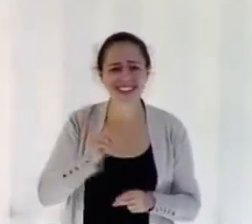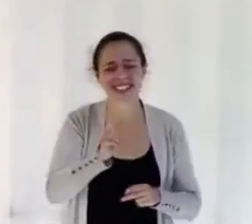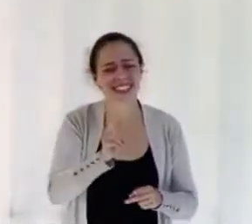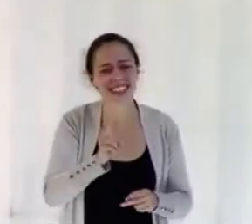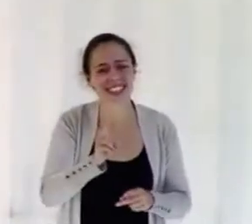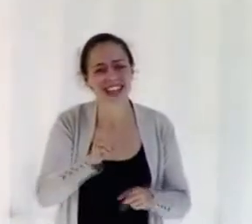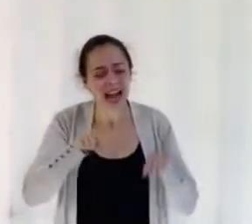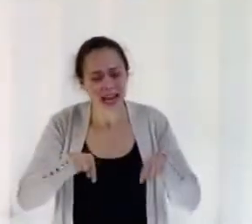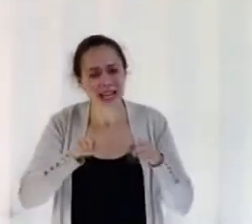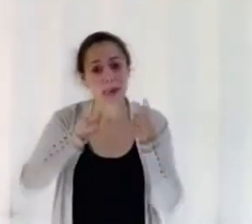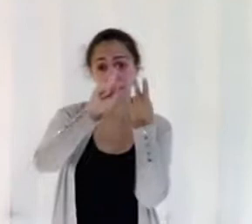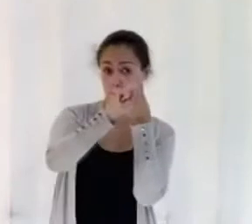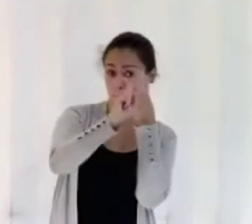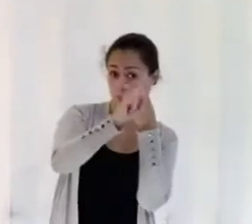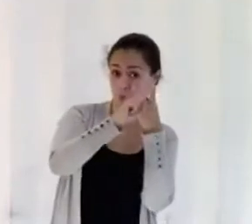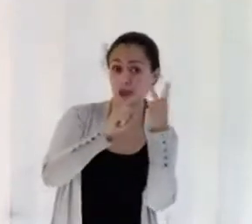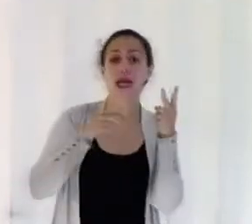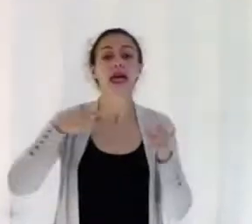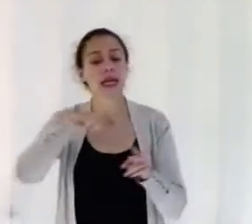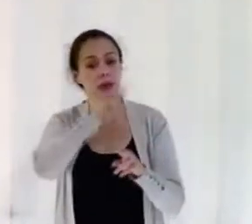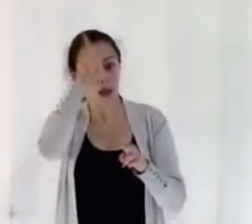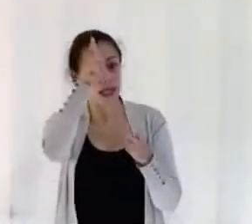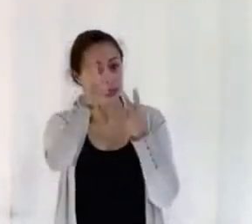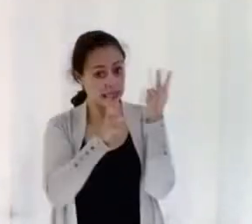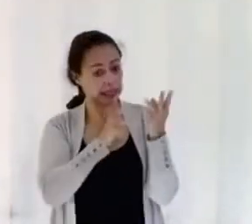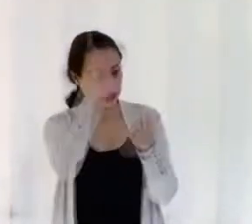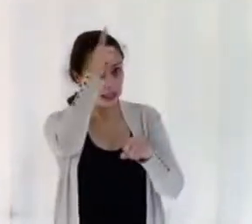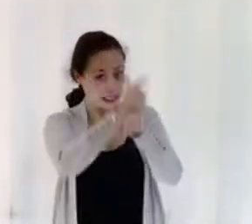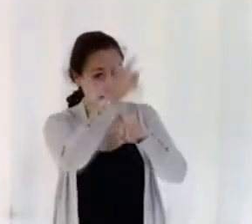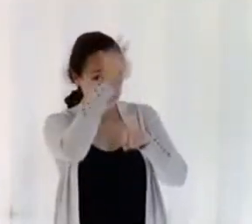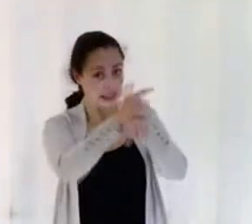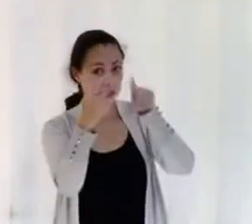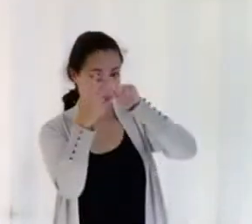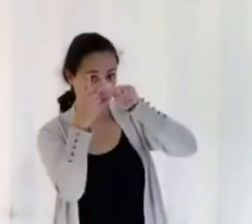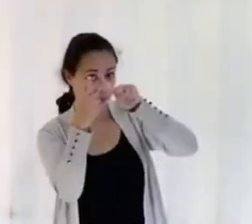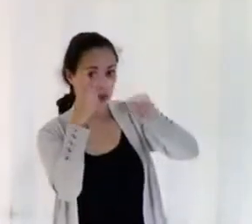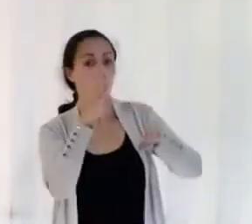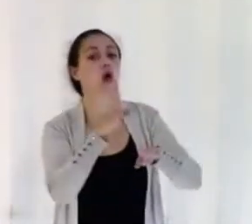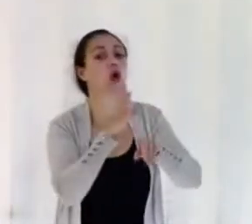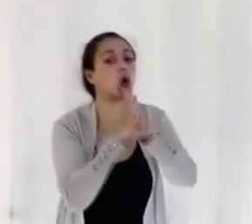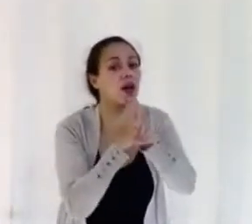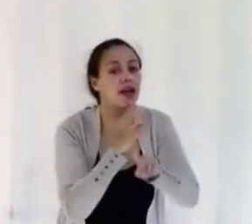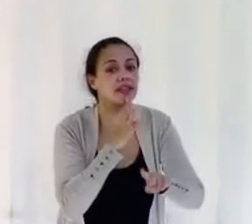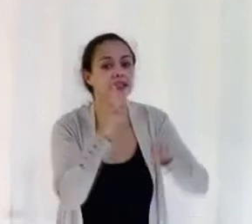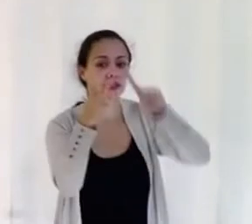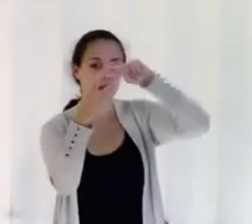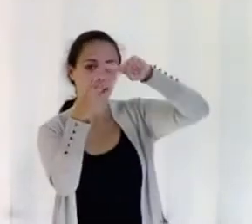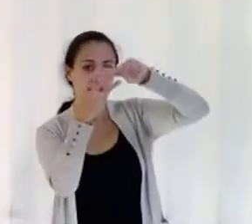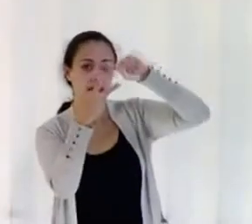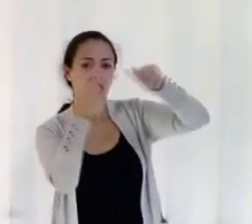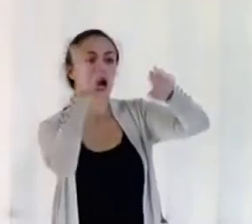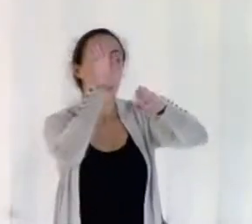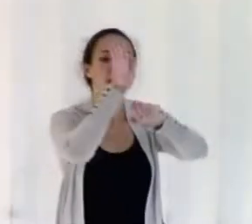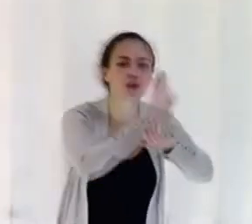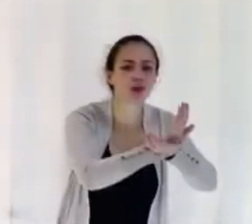em qualquer circunstância. Pode procurar sim, viu, o seu pastor, para poder te orientar.